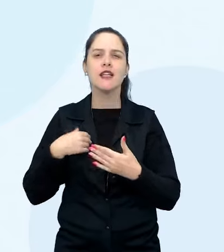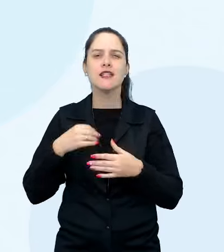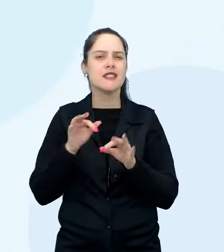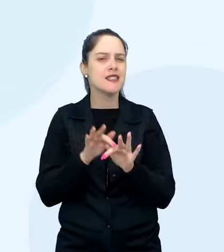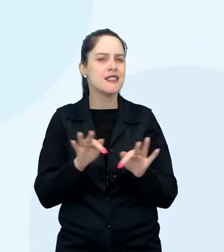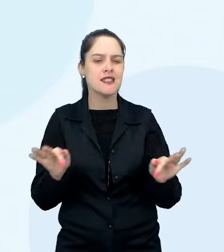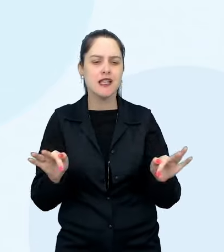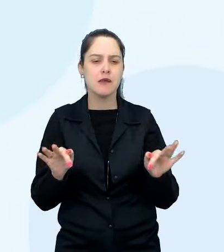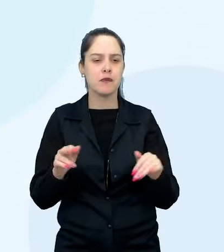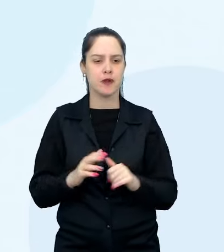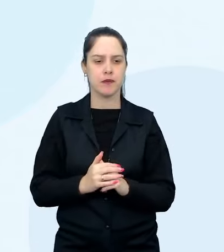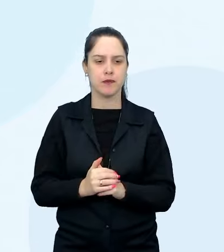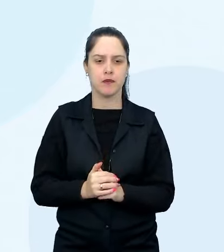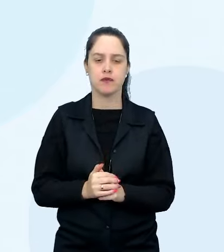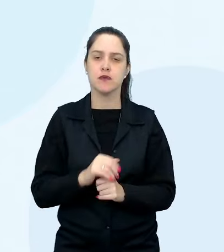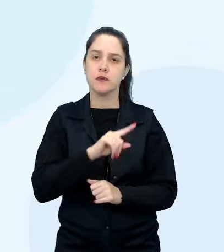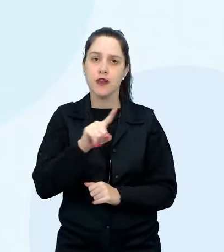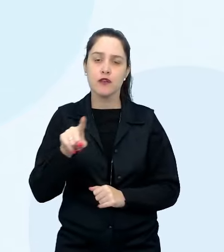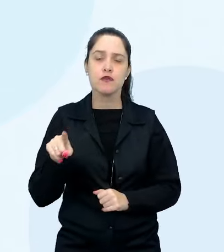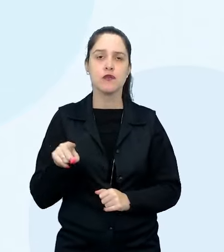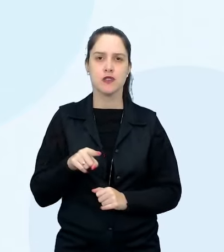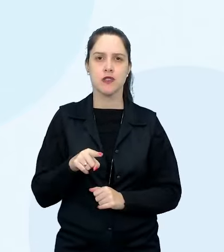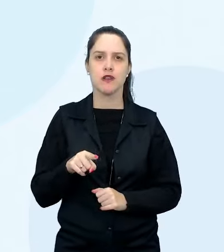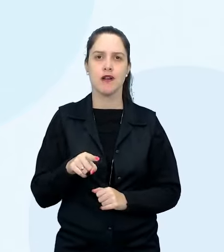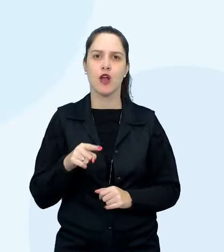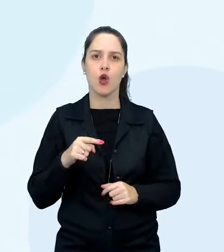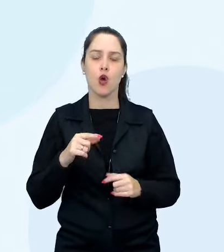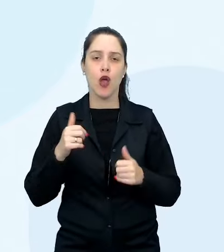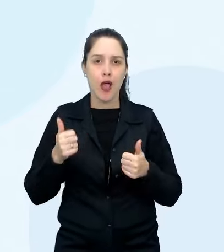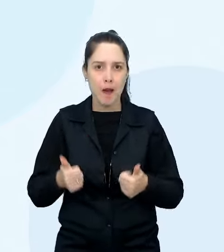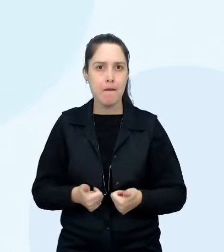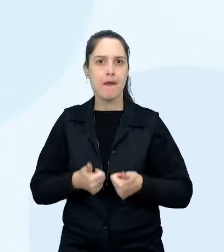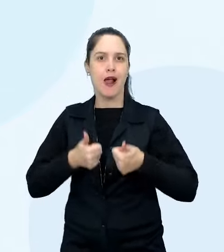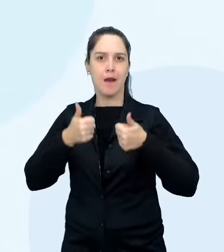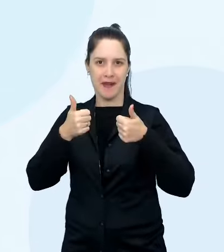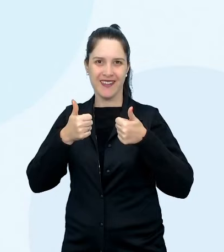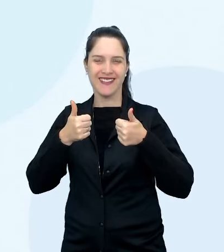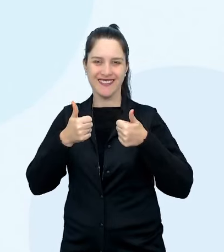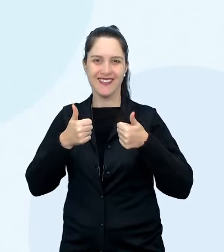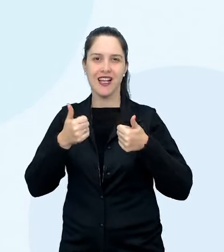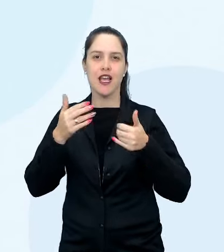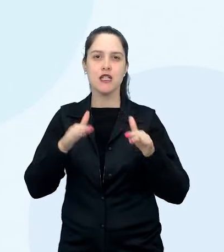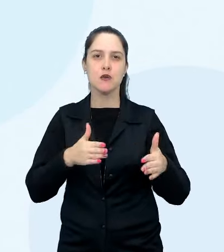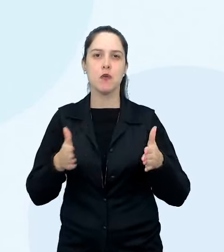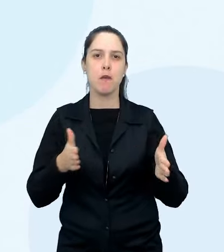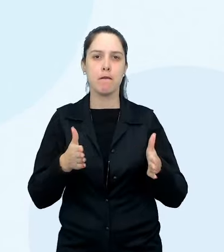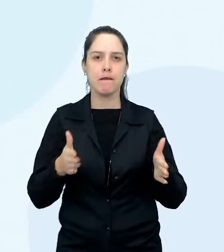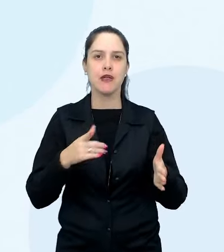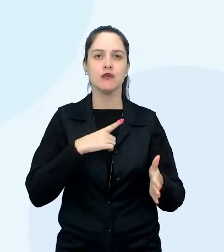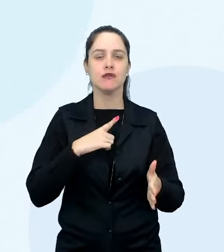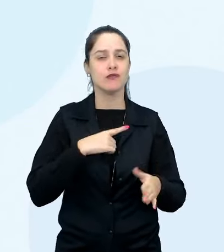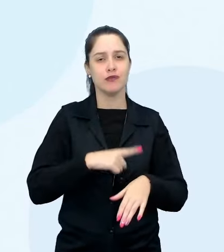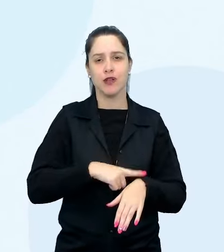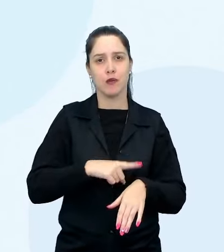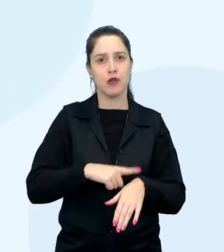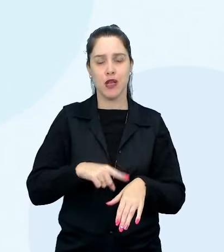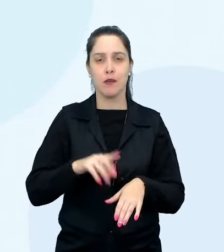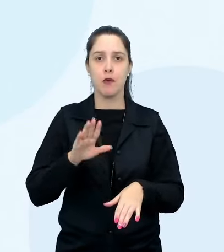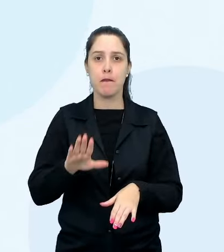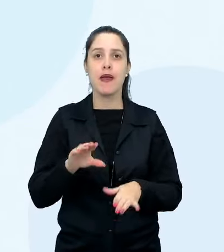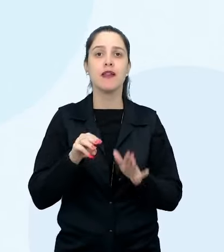síntese para a gente recuperar um pouquinho, né, nesse momento, a gente não tem muito tempo, das